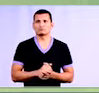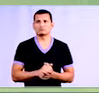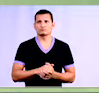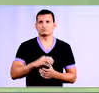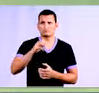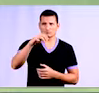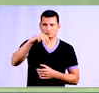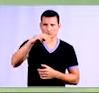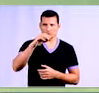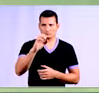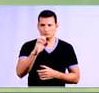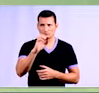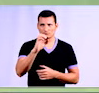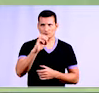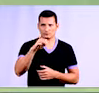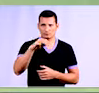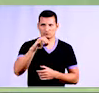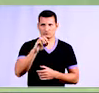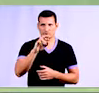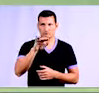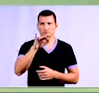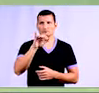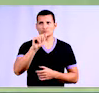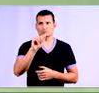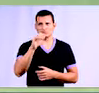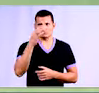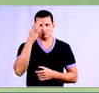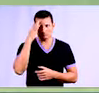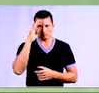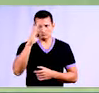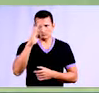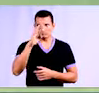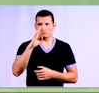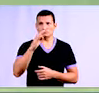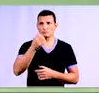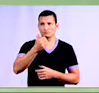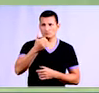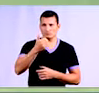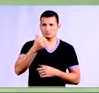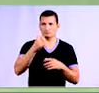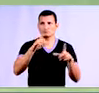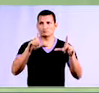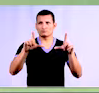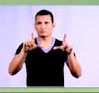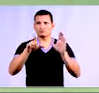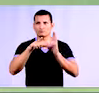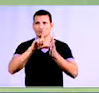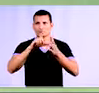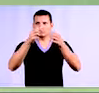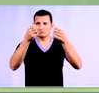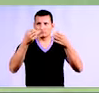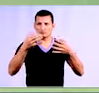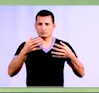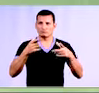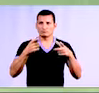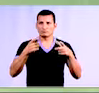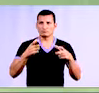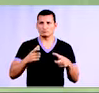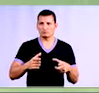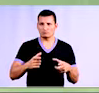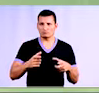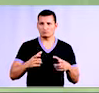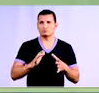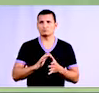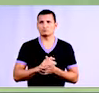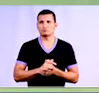memória principal, do que foi dito no primeiro slide, por onde está